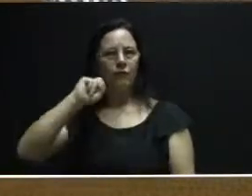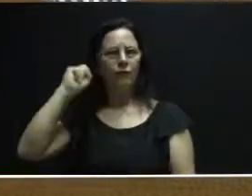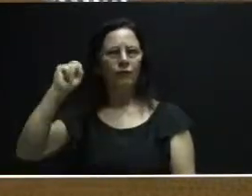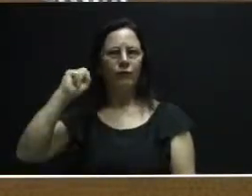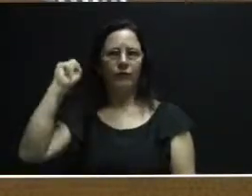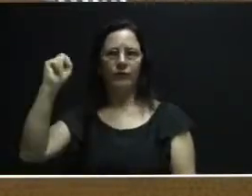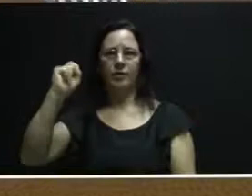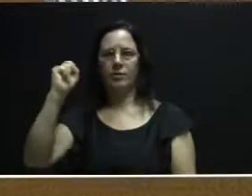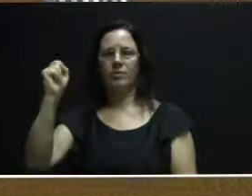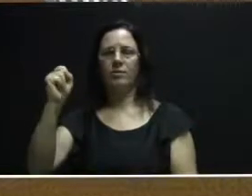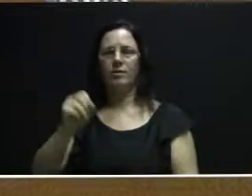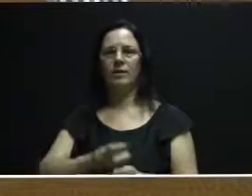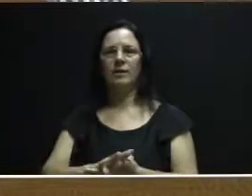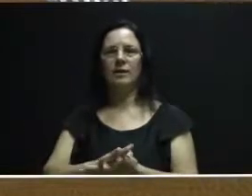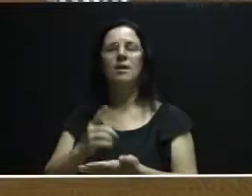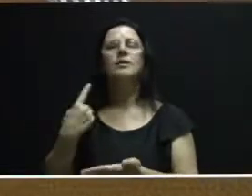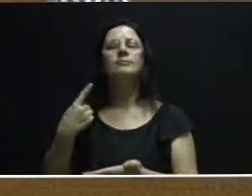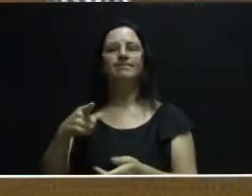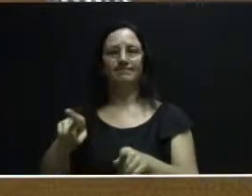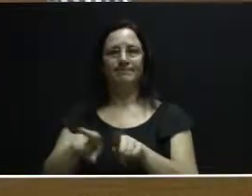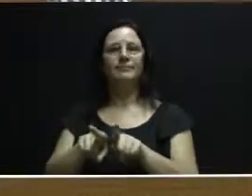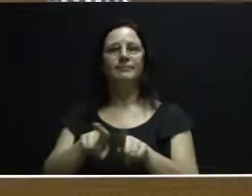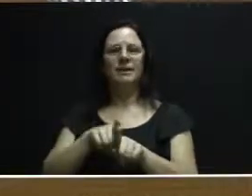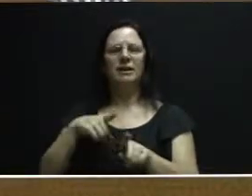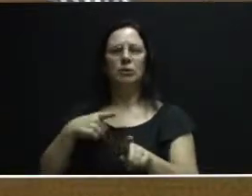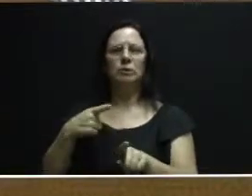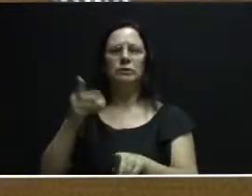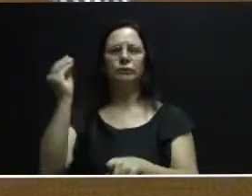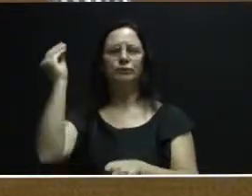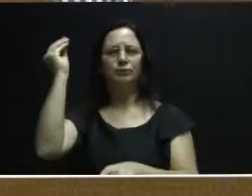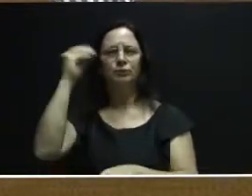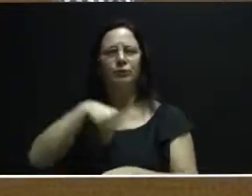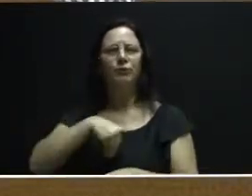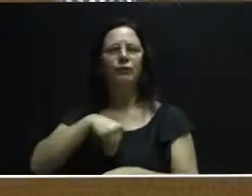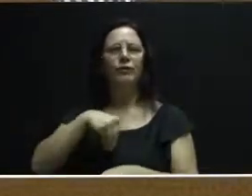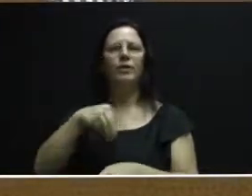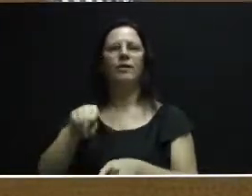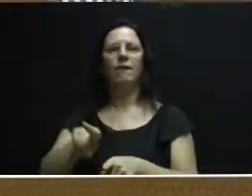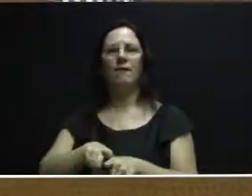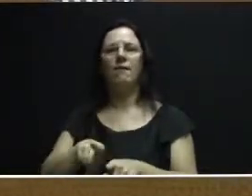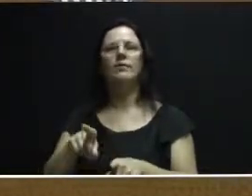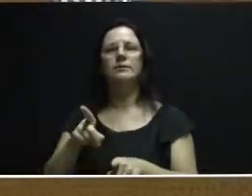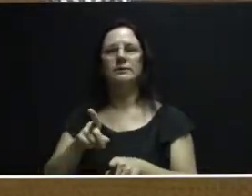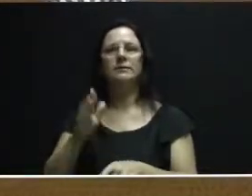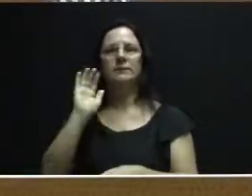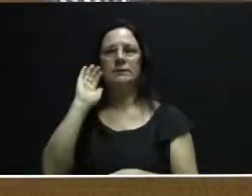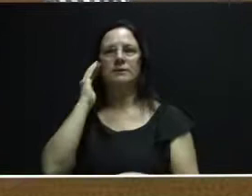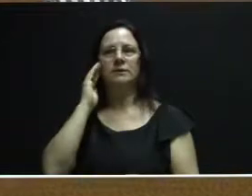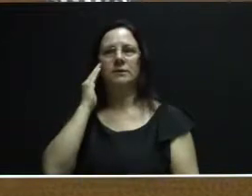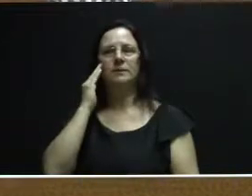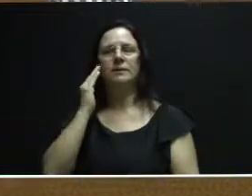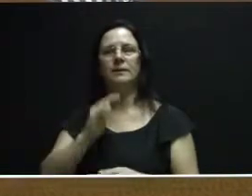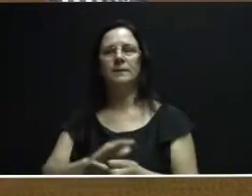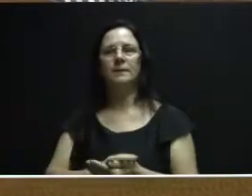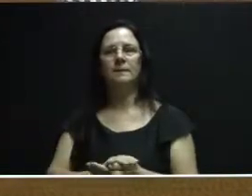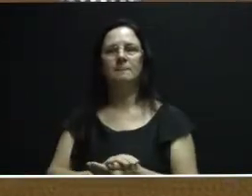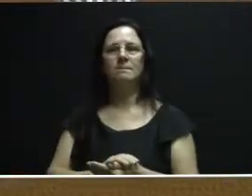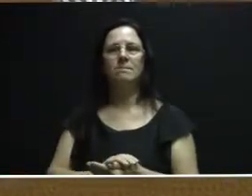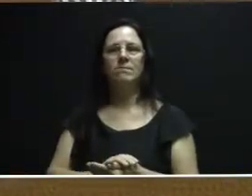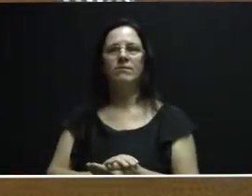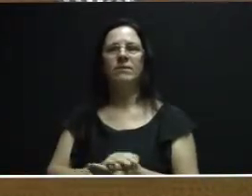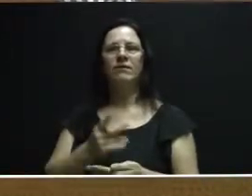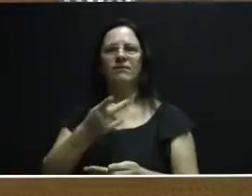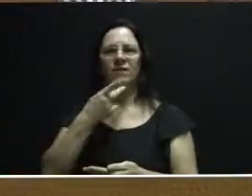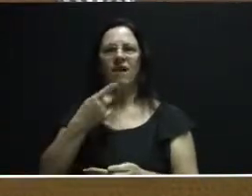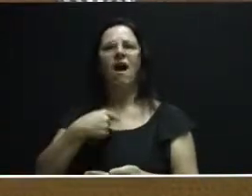vitórias, mas as derrotas existem também no nosso cotidiano. Então, a gente tem que ter um bom senso e saber e falar,